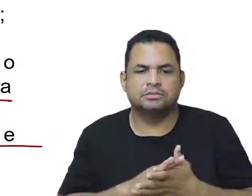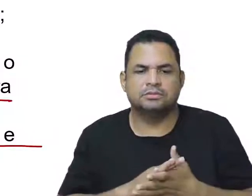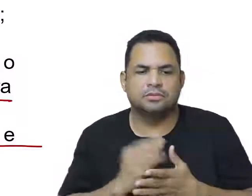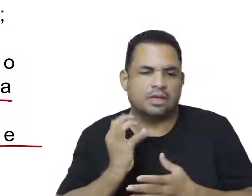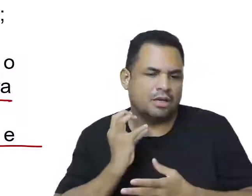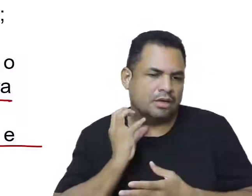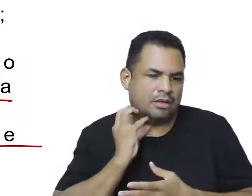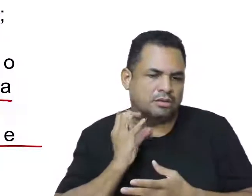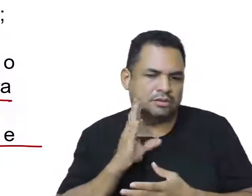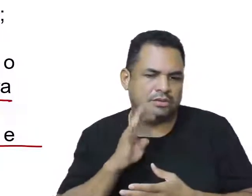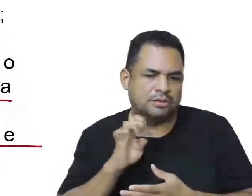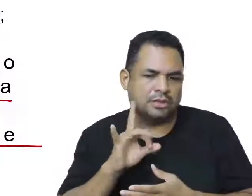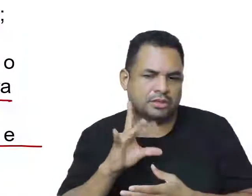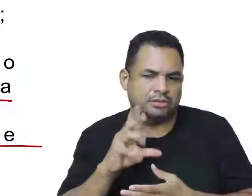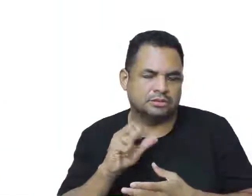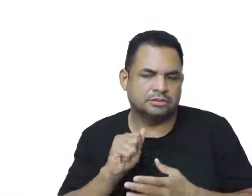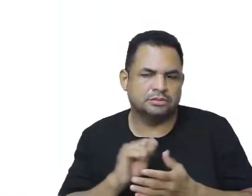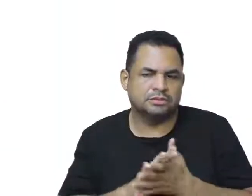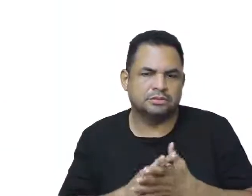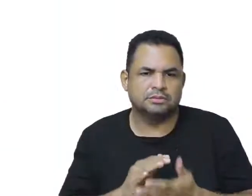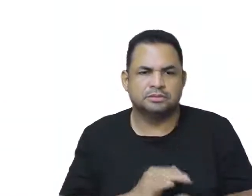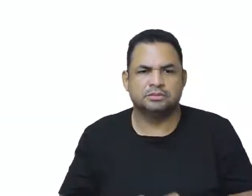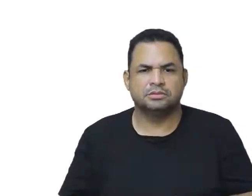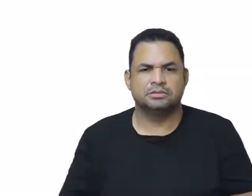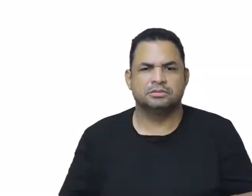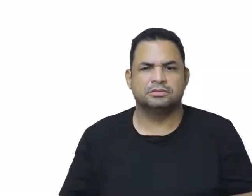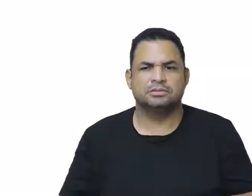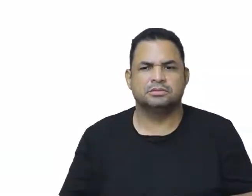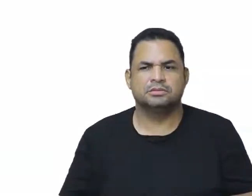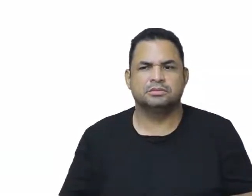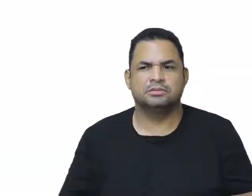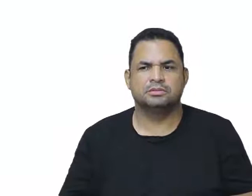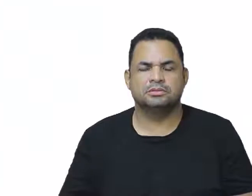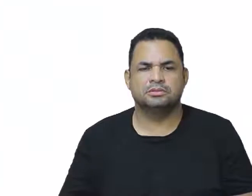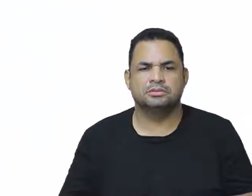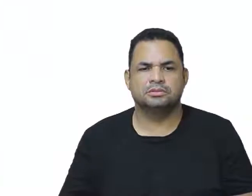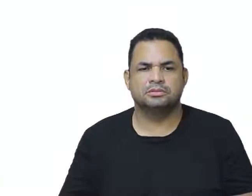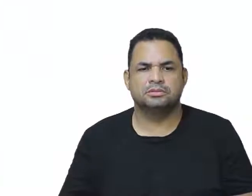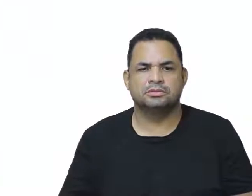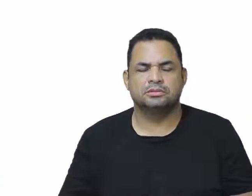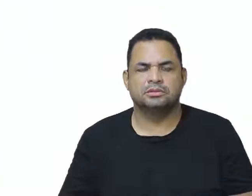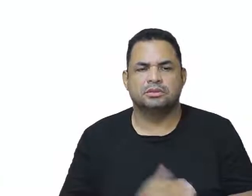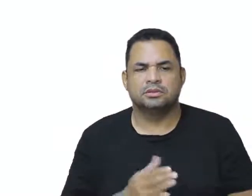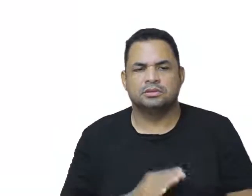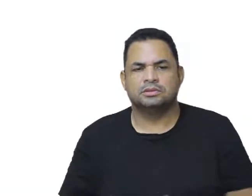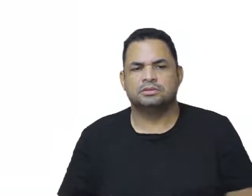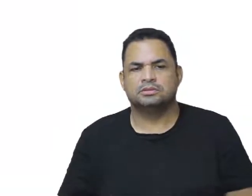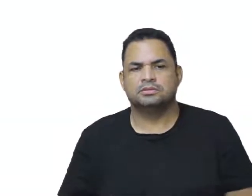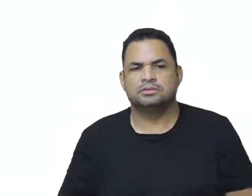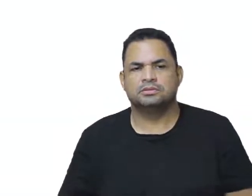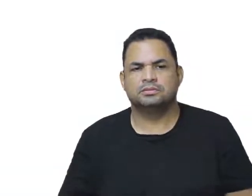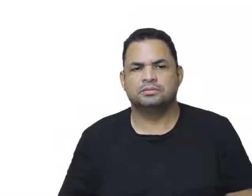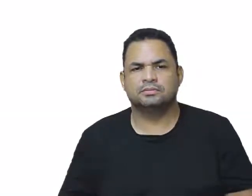glândulas sebáceas, que atuam aí também nessa função. Tá bom? Tecido epitelial